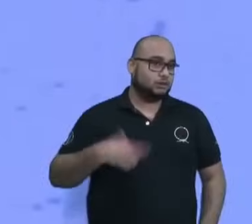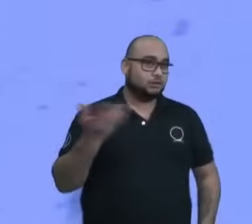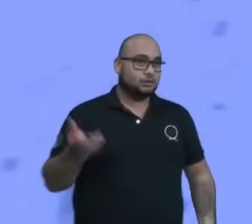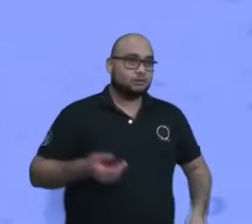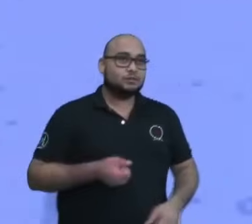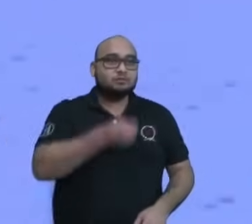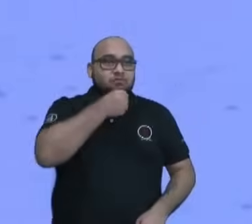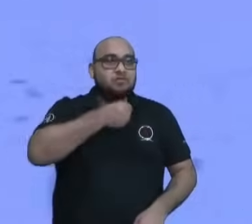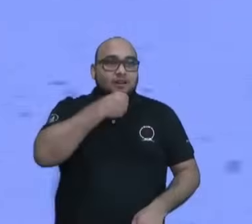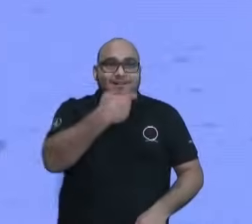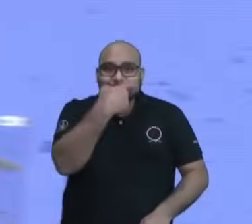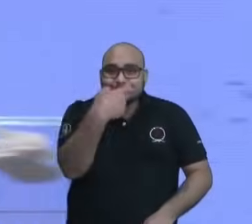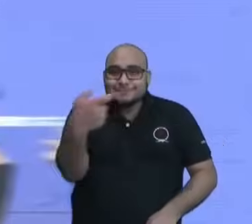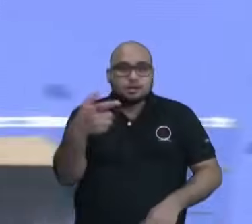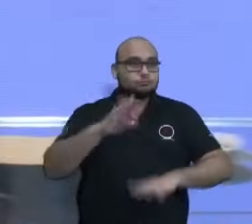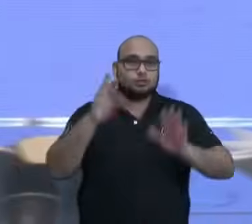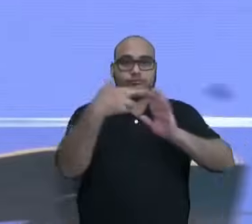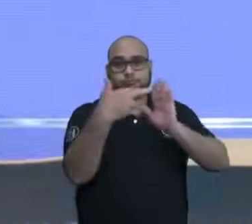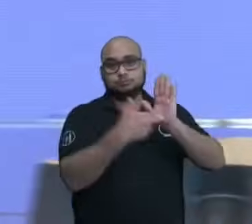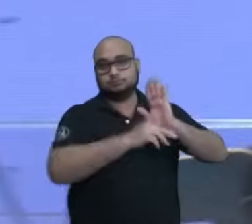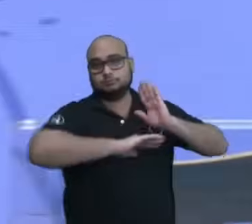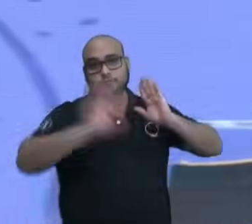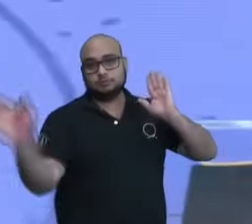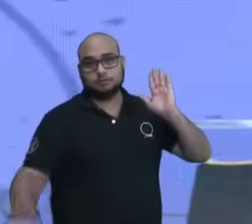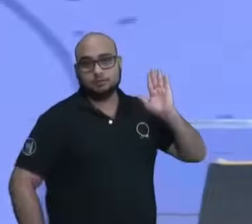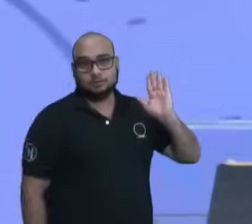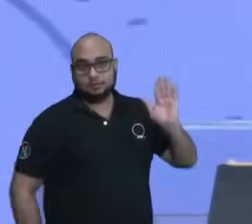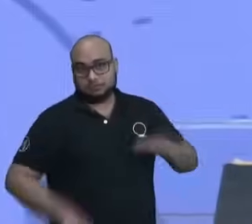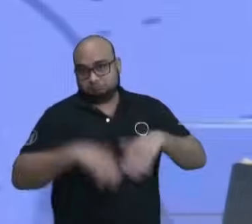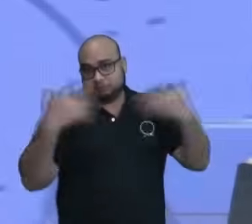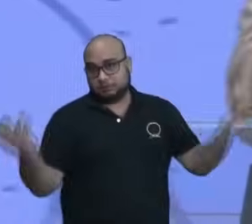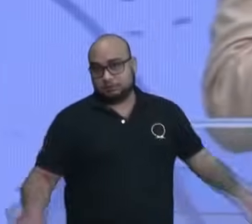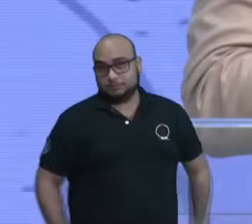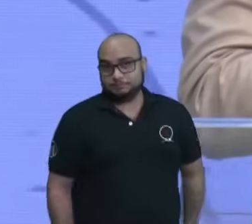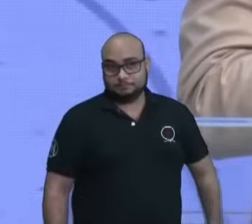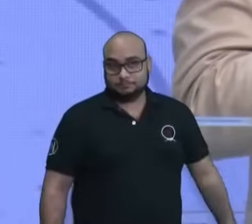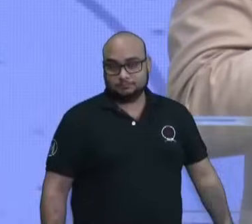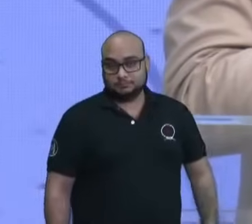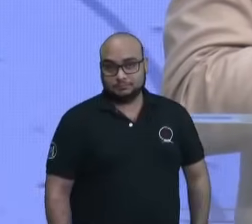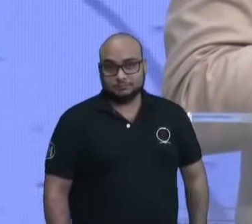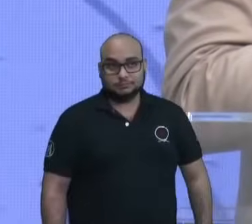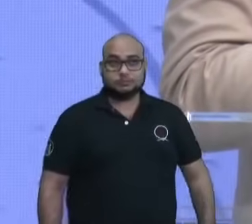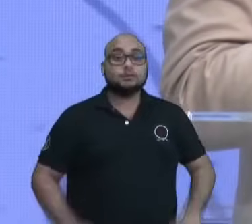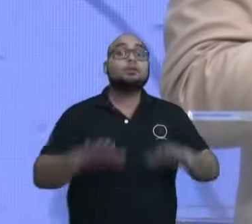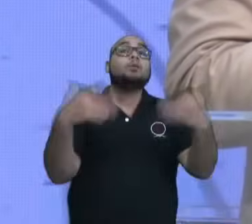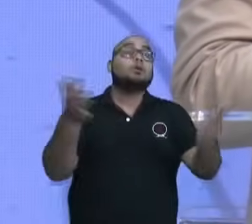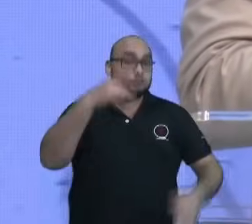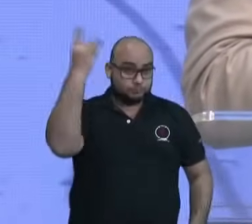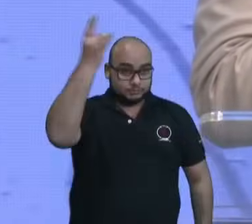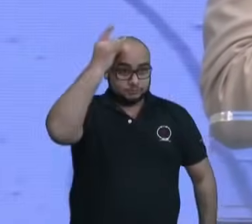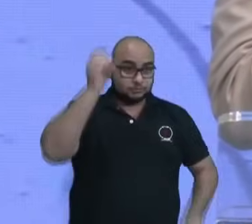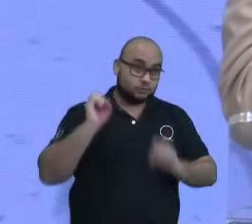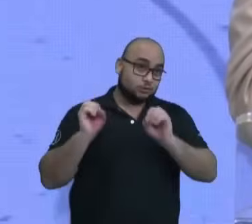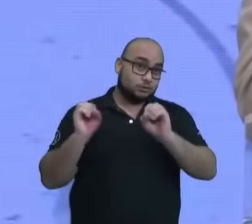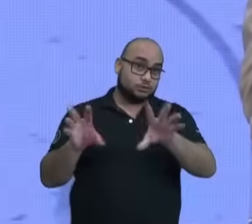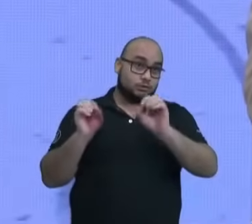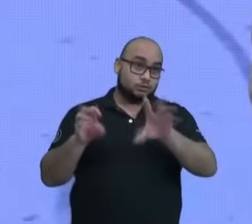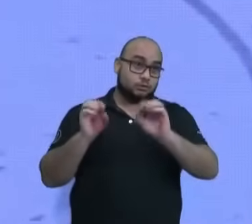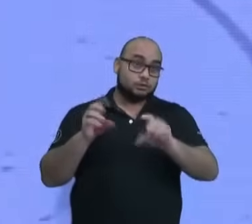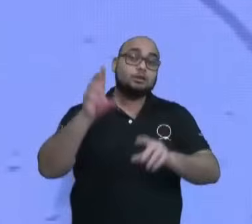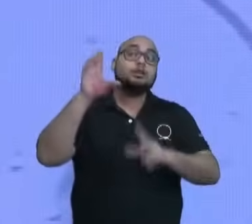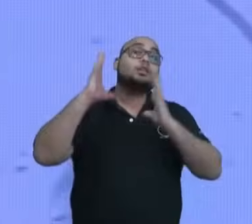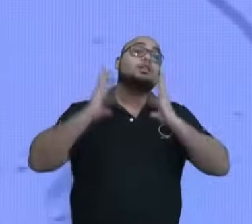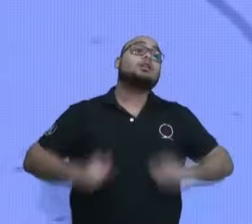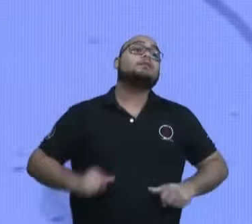exigências Onde fica a doutrina da ificação Hebreus 121 Segui a paz e a